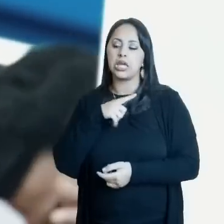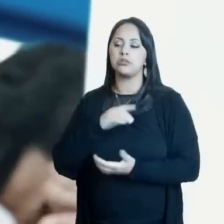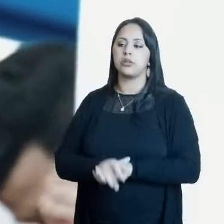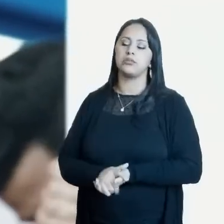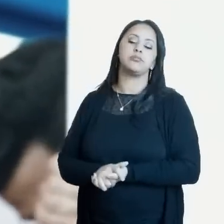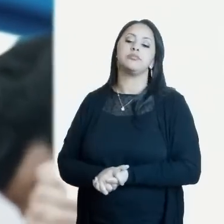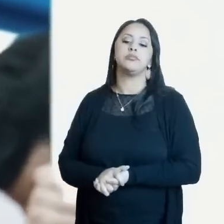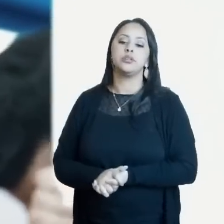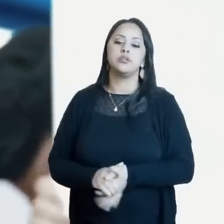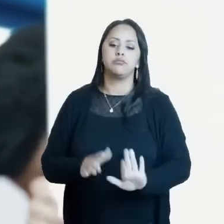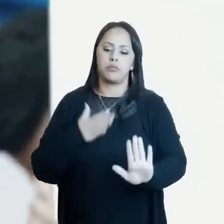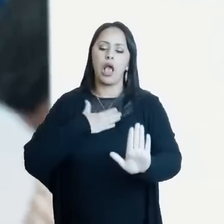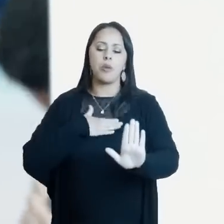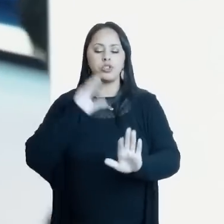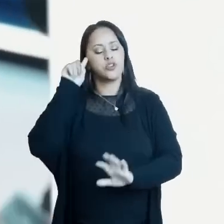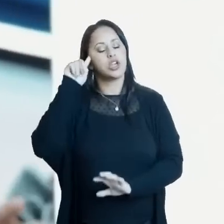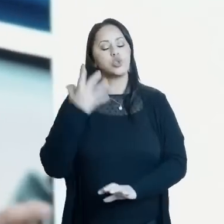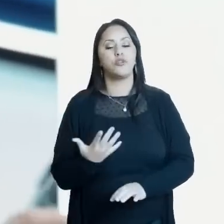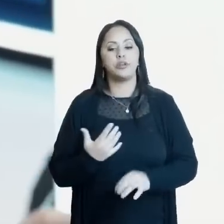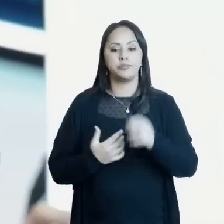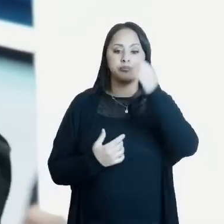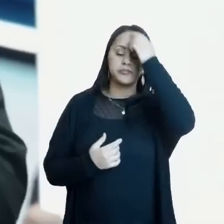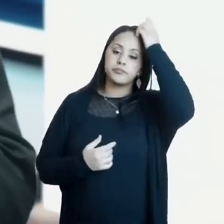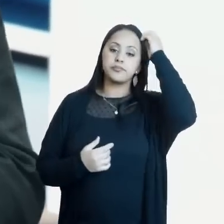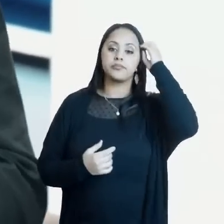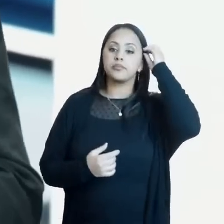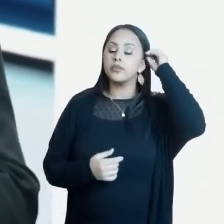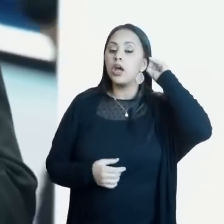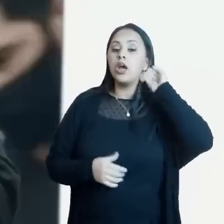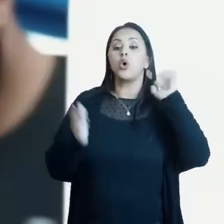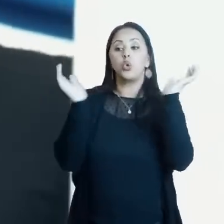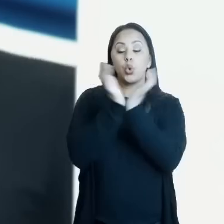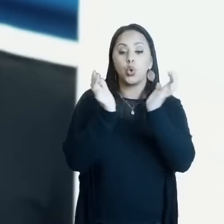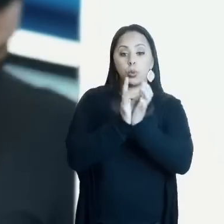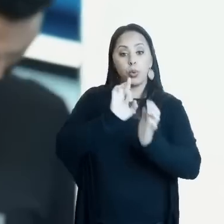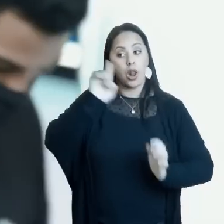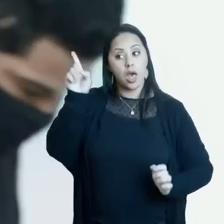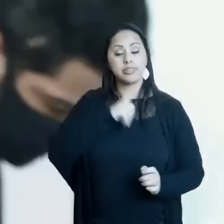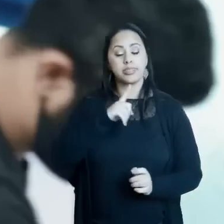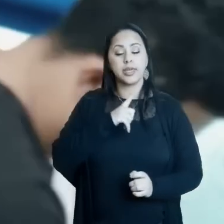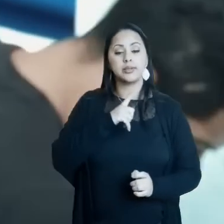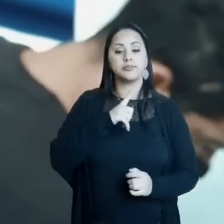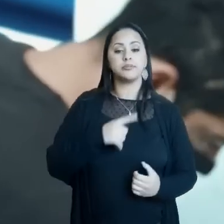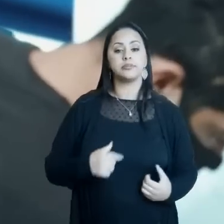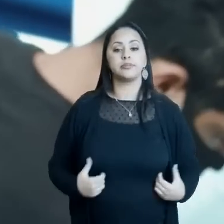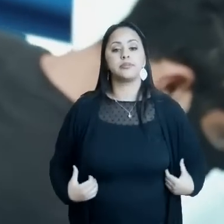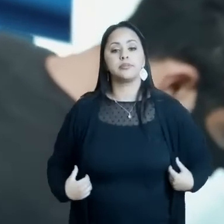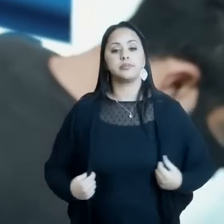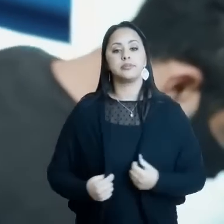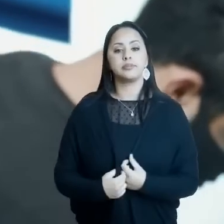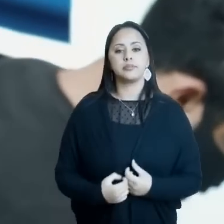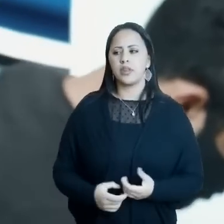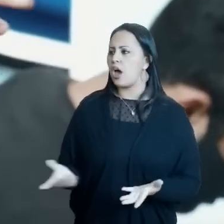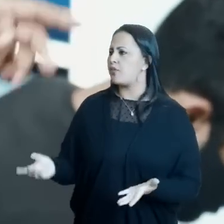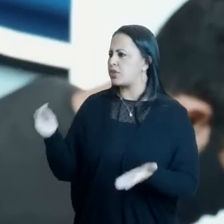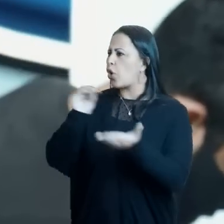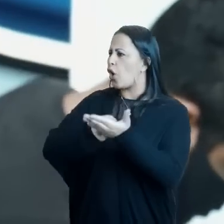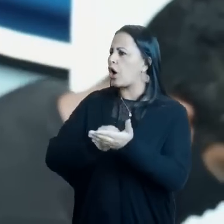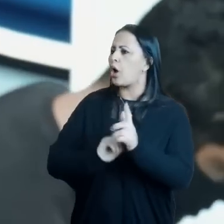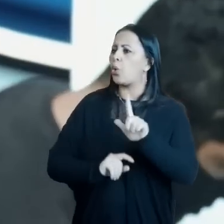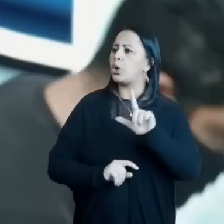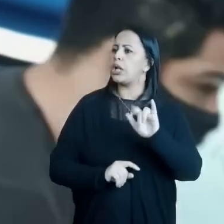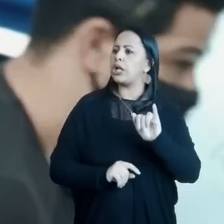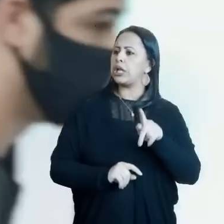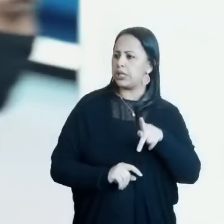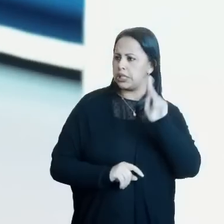de boa, deixa aí, se precisar a gente usa. Dentro do grupo Telegram, tá lá. Ô, Pedro, aí você escreve o link aí para